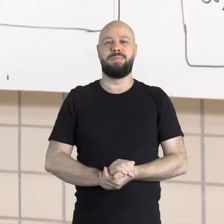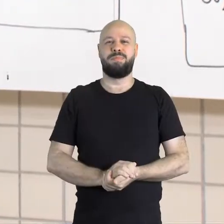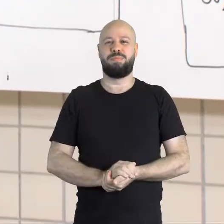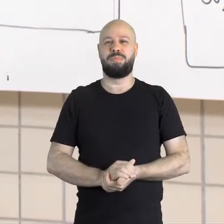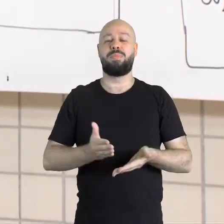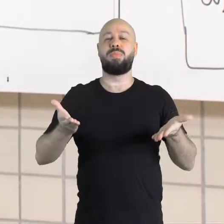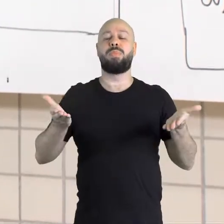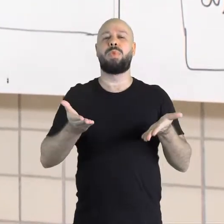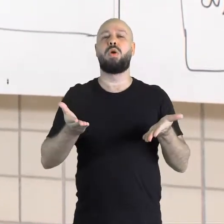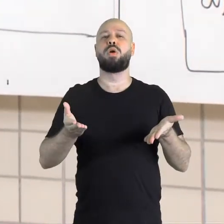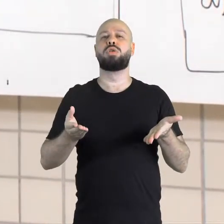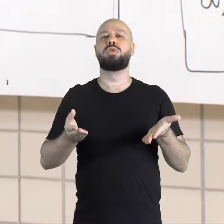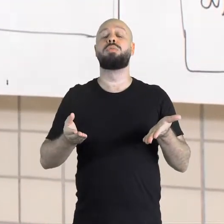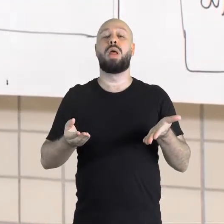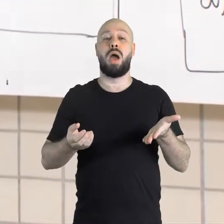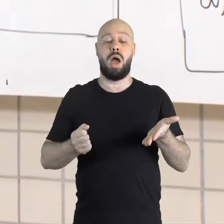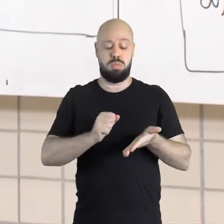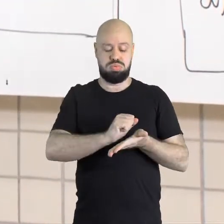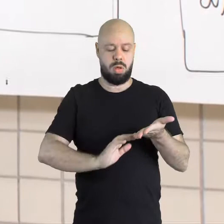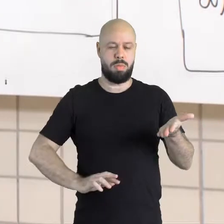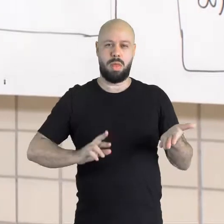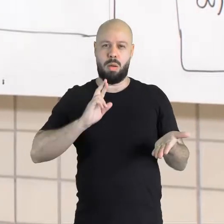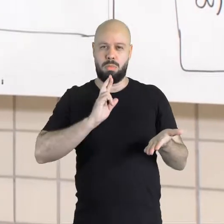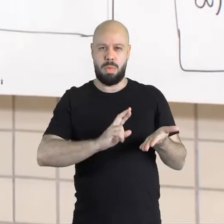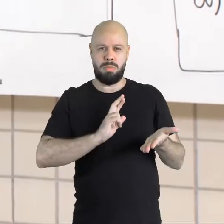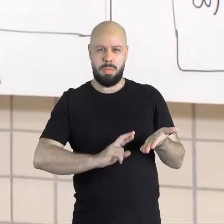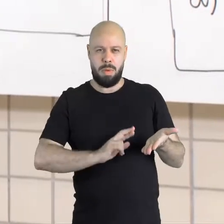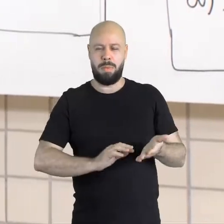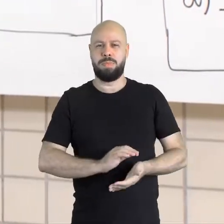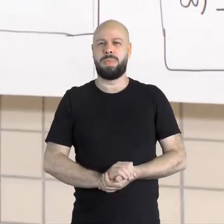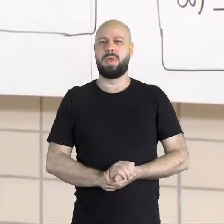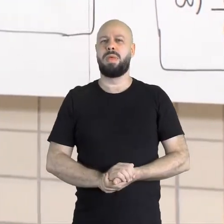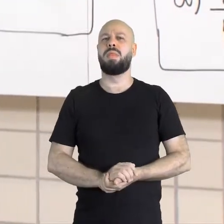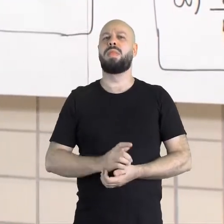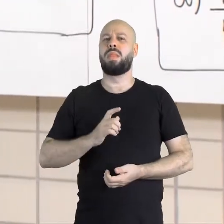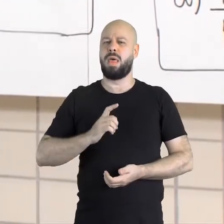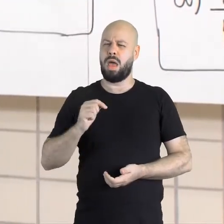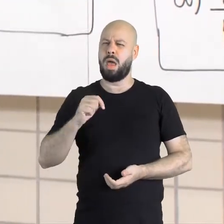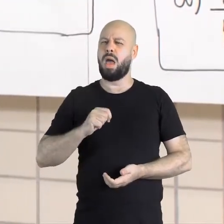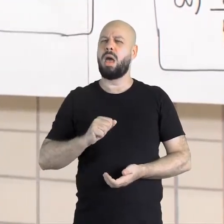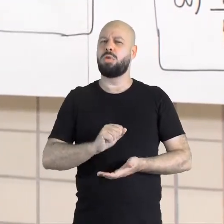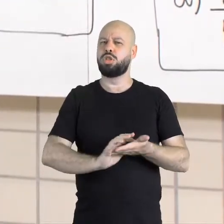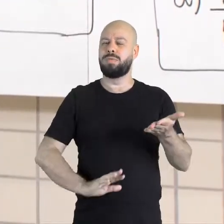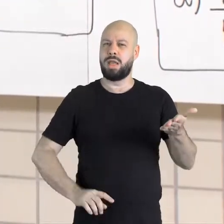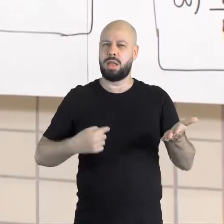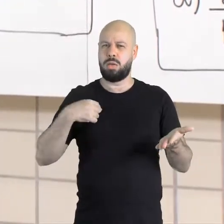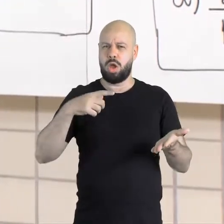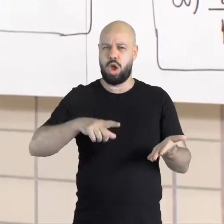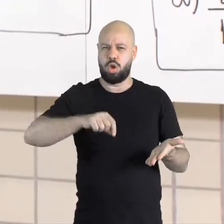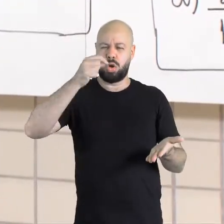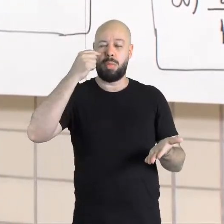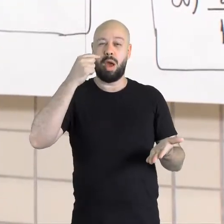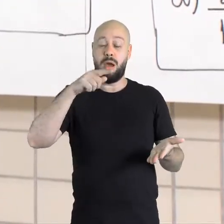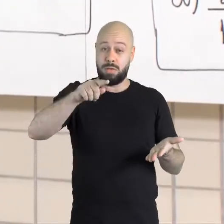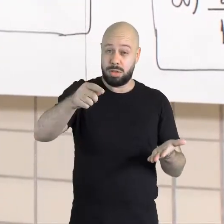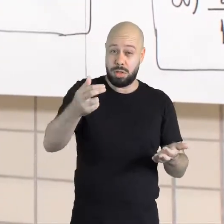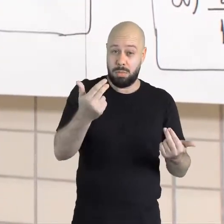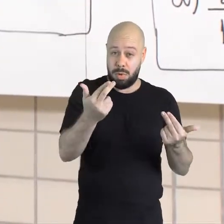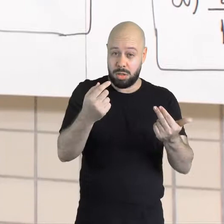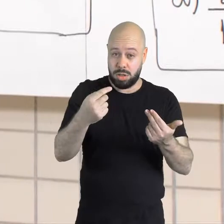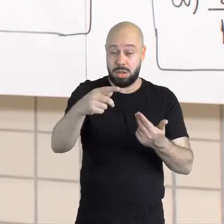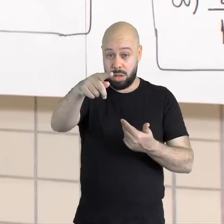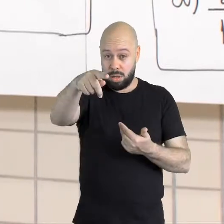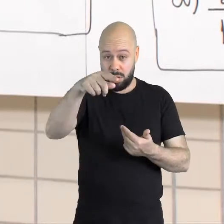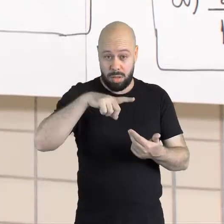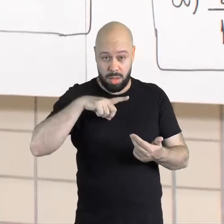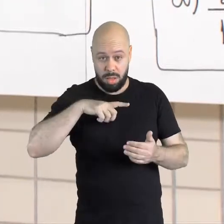Hoje nós vamos resolver atividades e eu escolhi os exercícios de acordo com os exercícios que vocês estão fazendo.